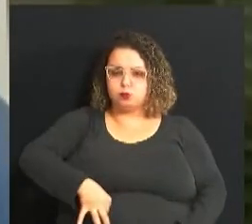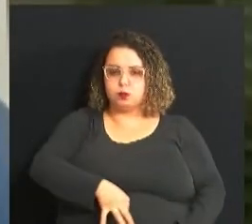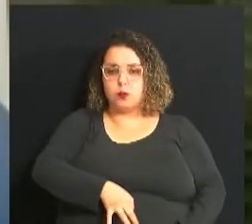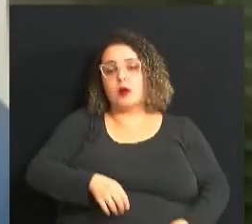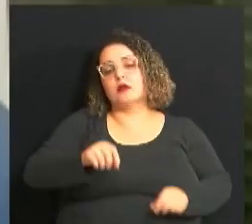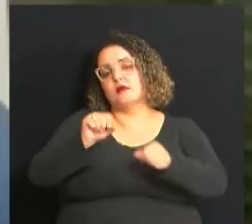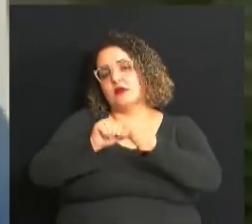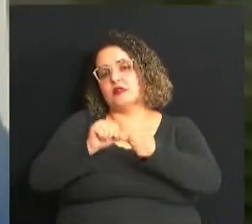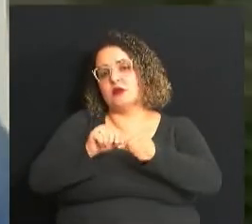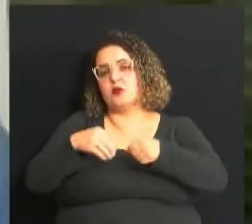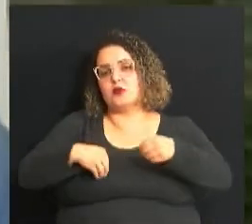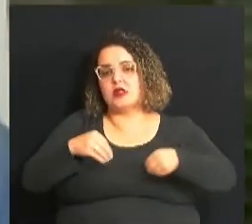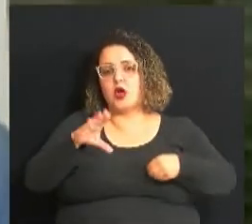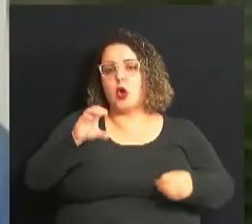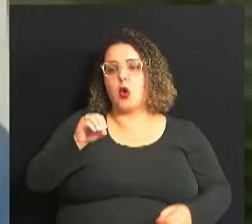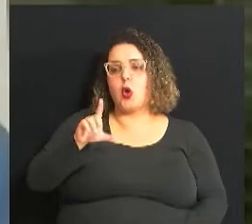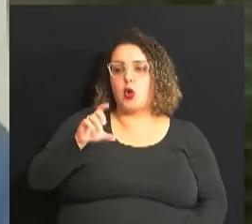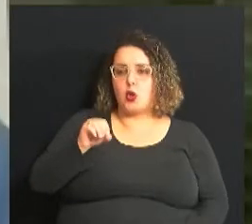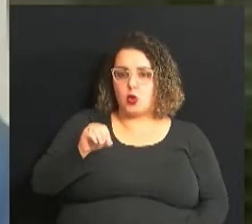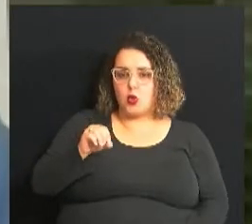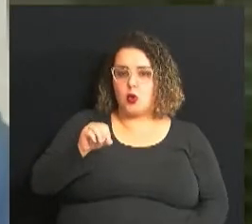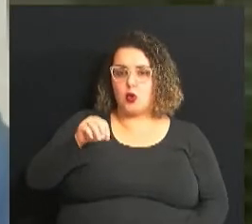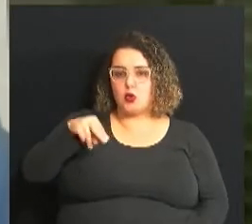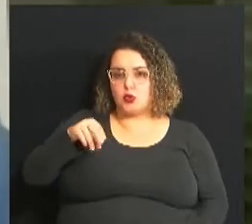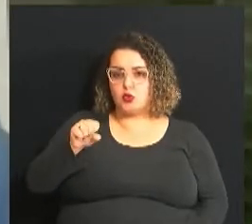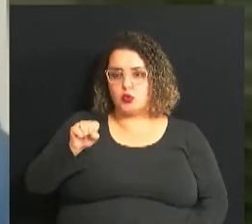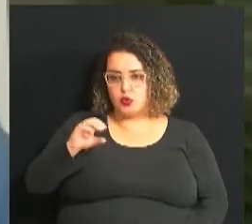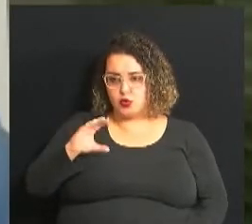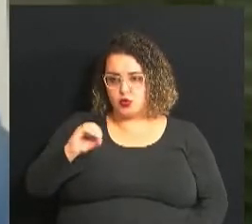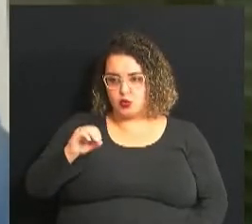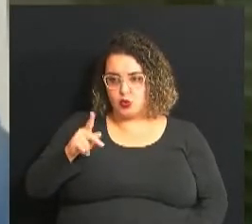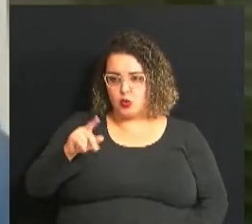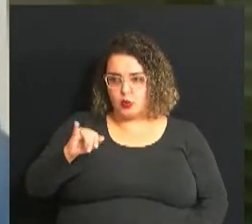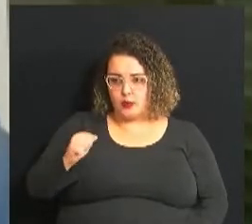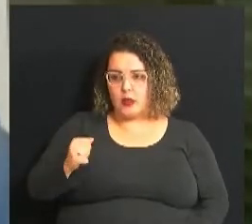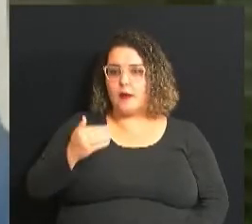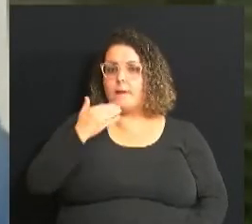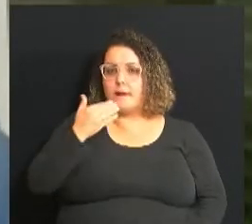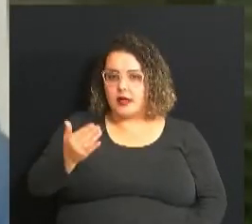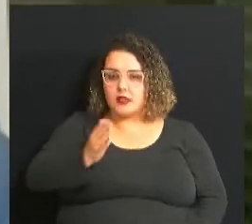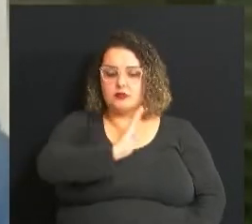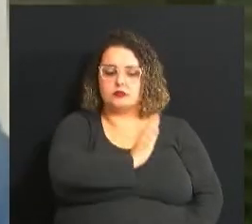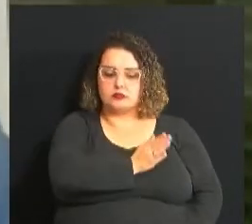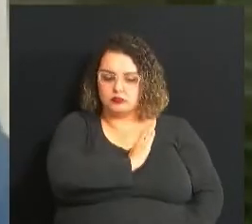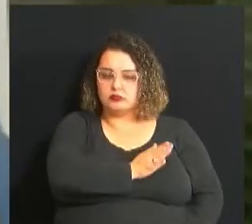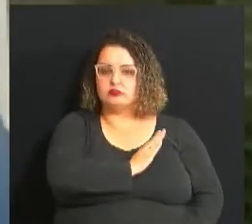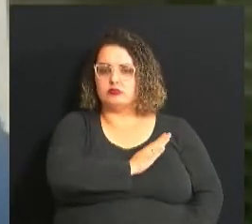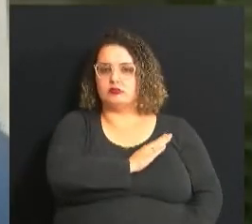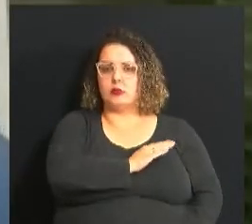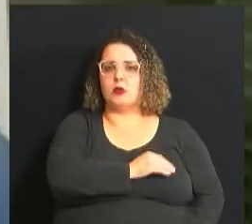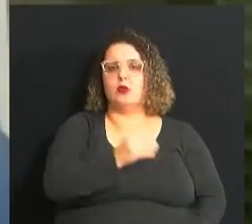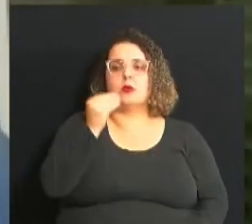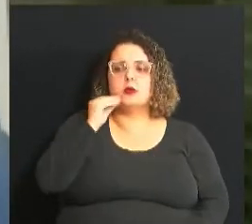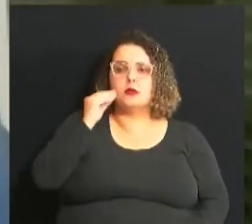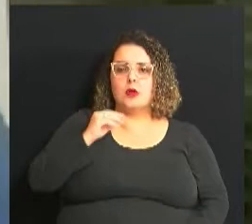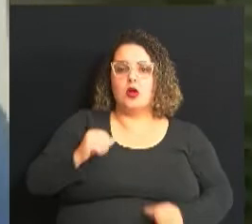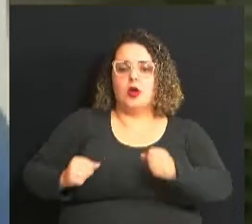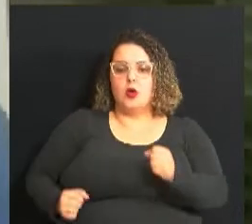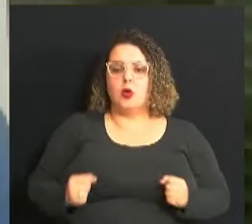uma endoscopia alta. Eu peço para ele procurar um cardiologista, fazer lá um teste de esteira, para ver como é que está o coração.